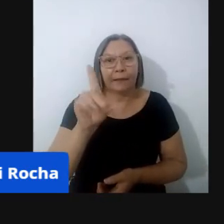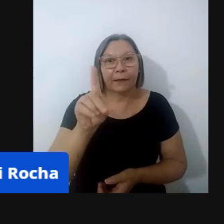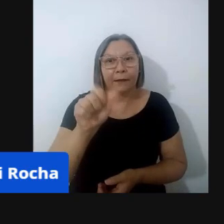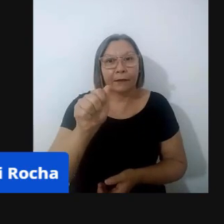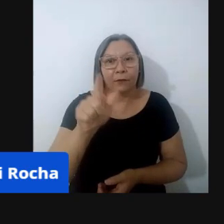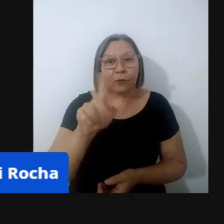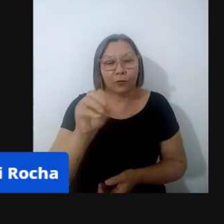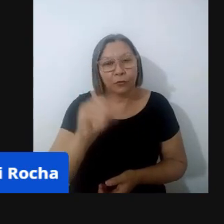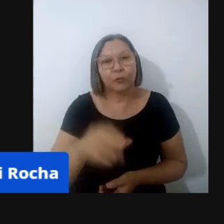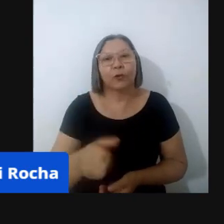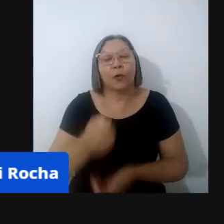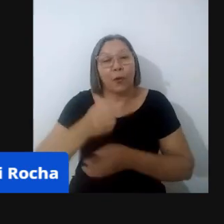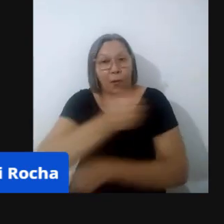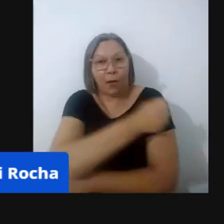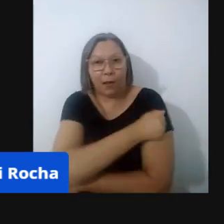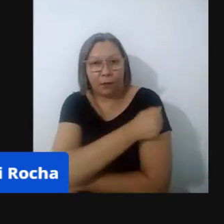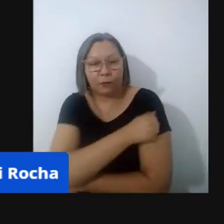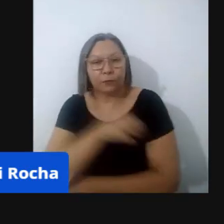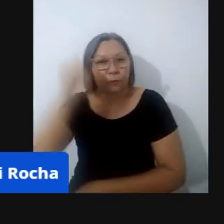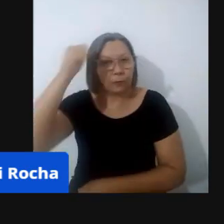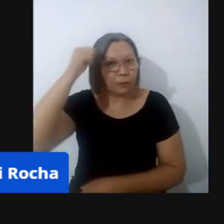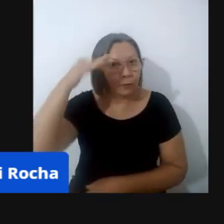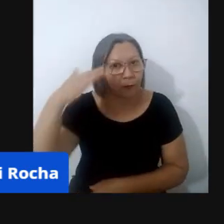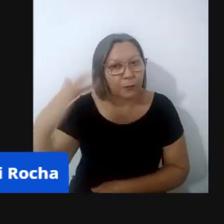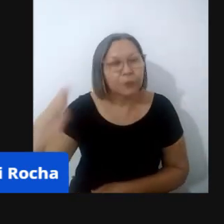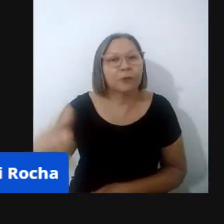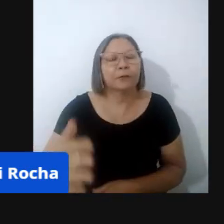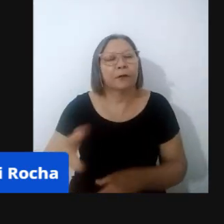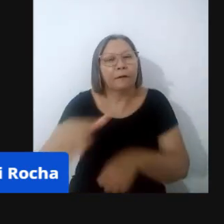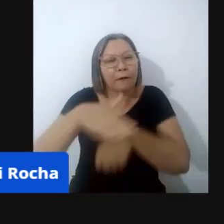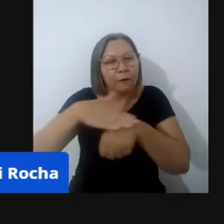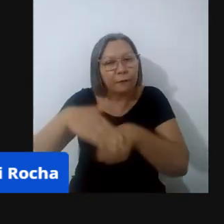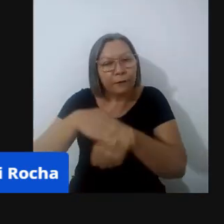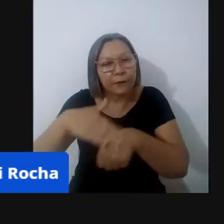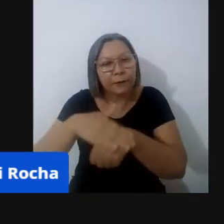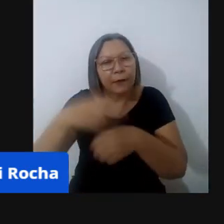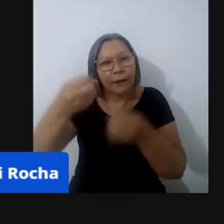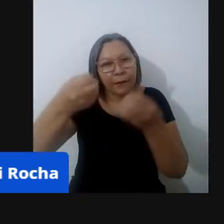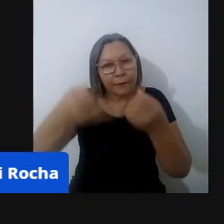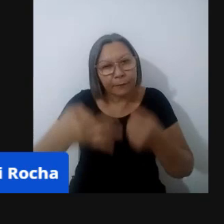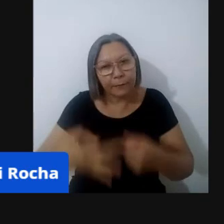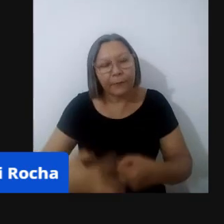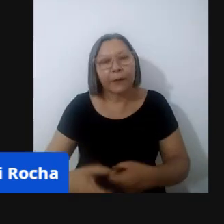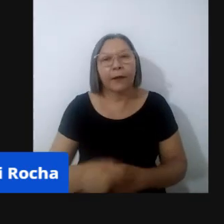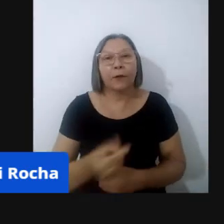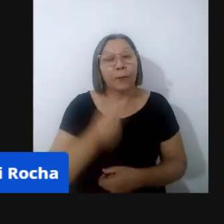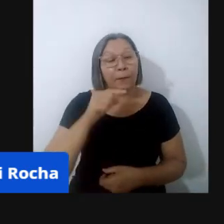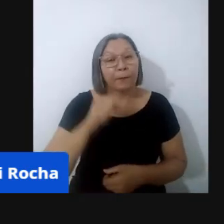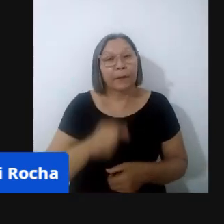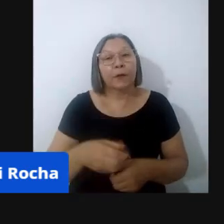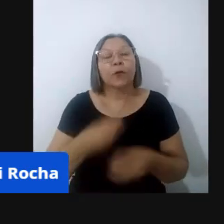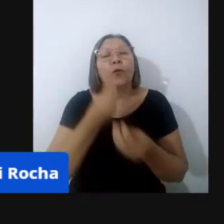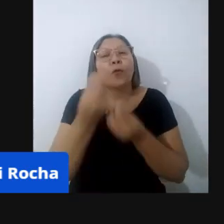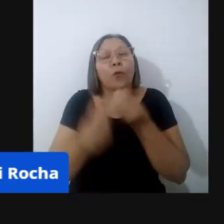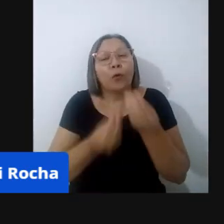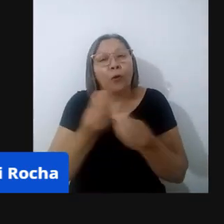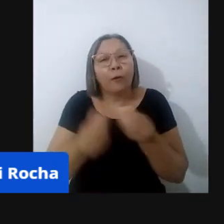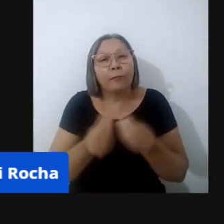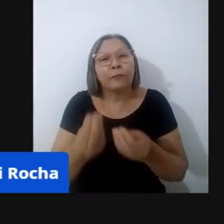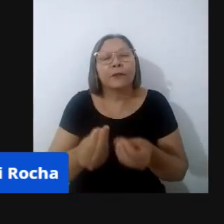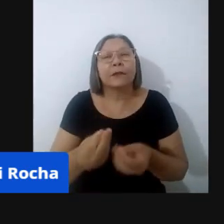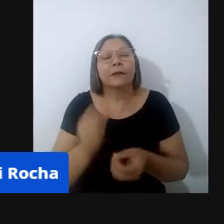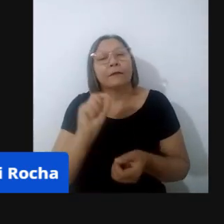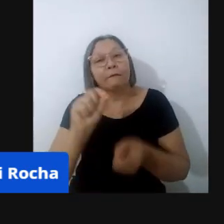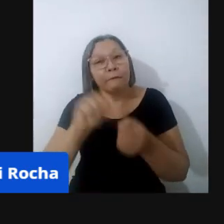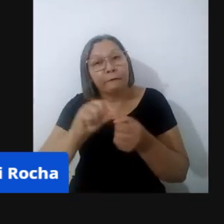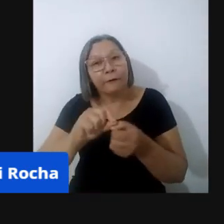e conversar um pouquinho sobre a adequação de atividades. Como se dá, o que é necessário. Então,